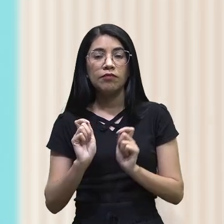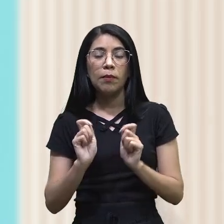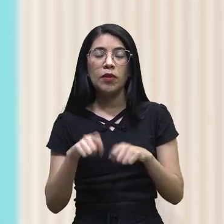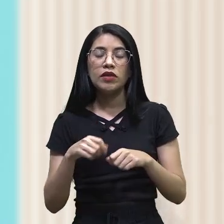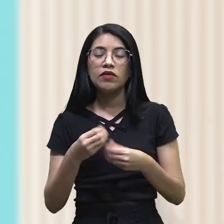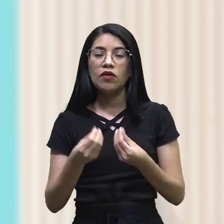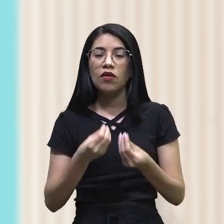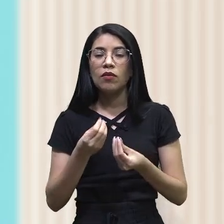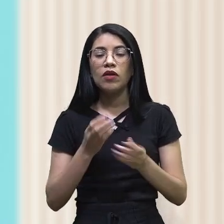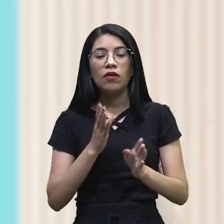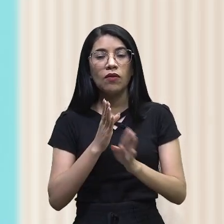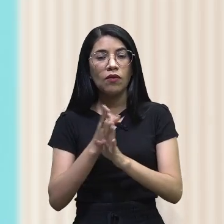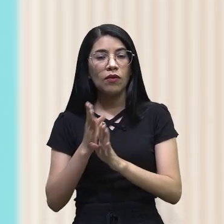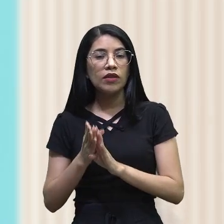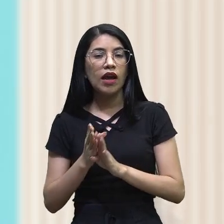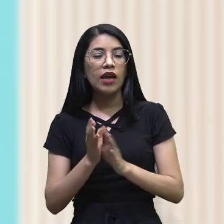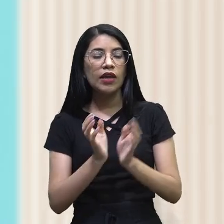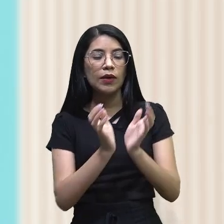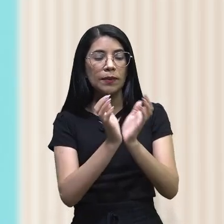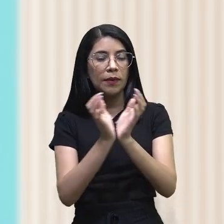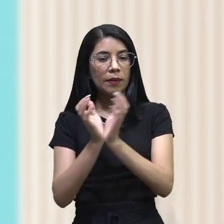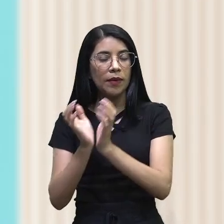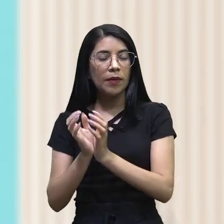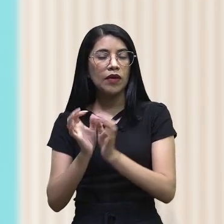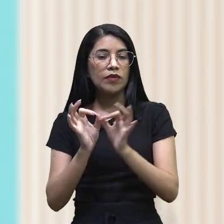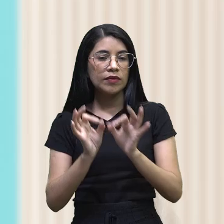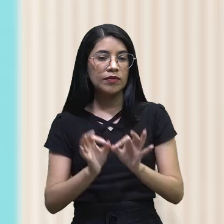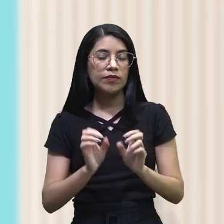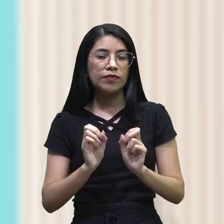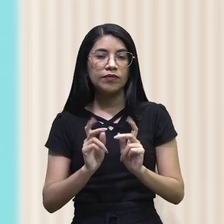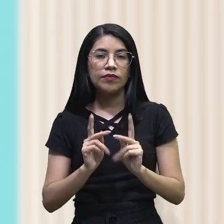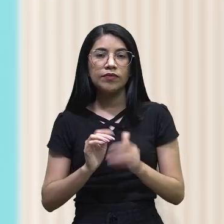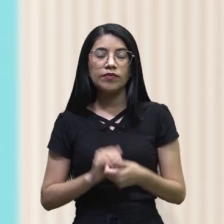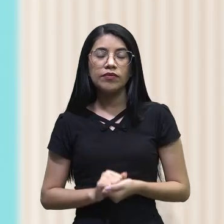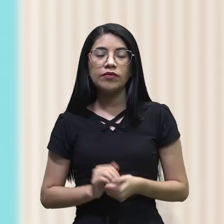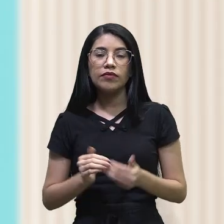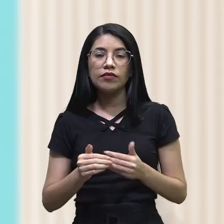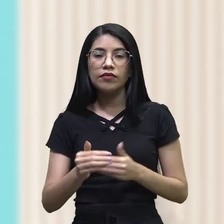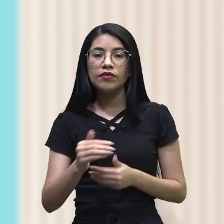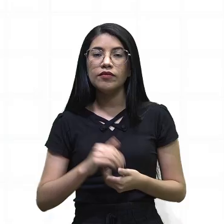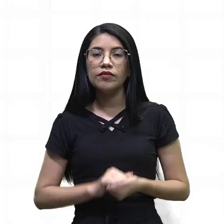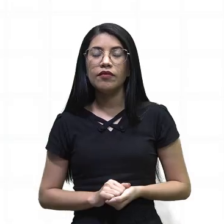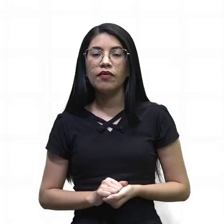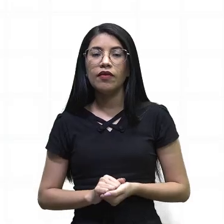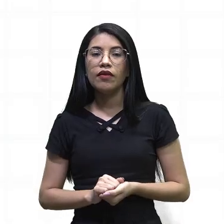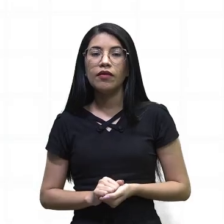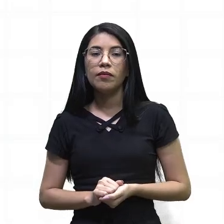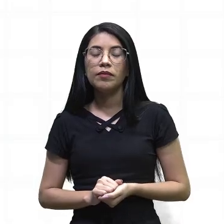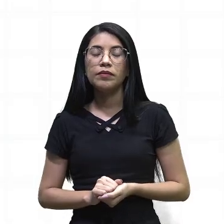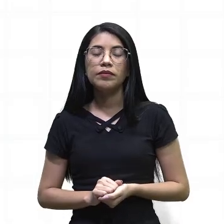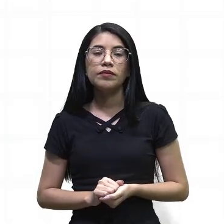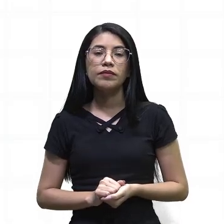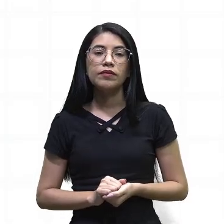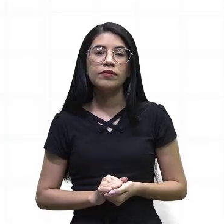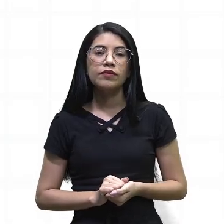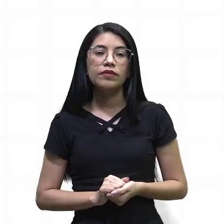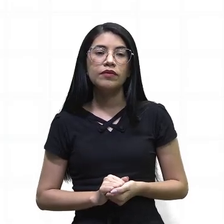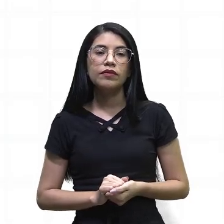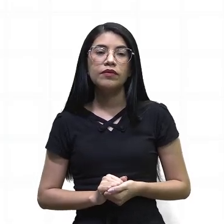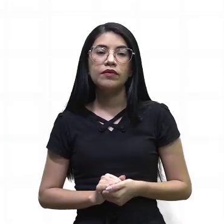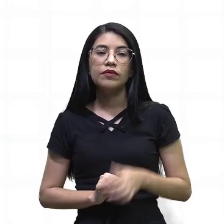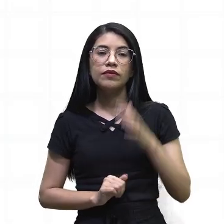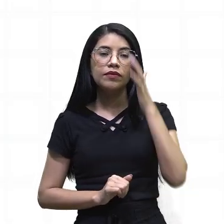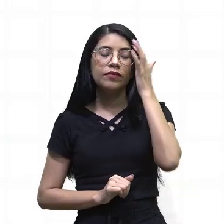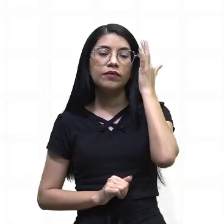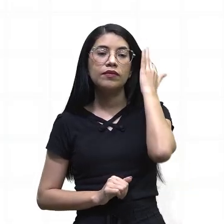forma correta. Ok? Então, vamos lá continuar verificando o nosso sujeito composto. Olha só.